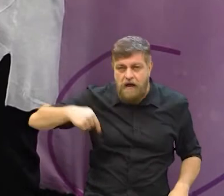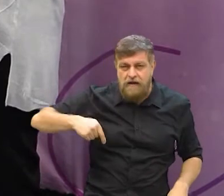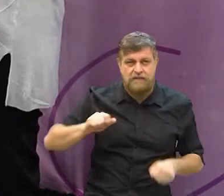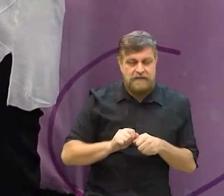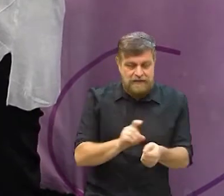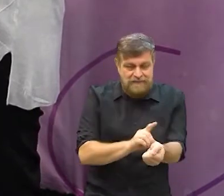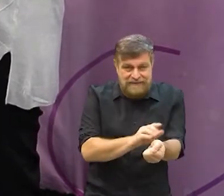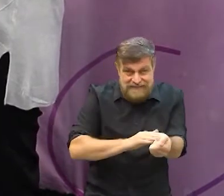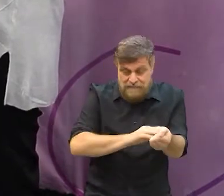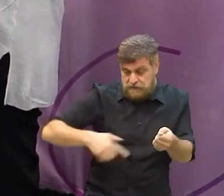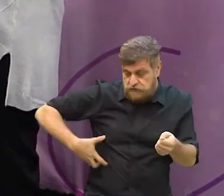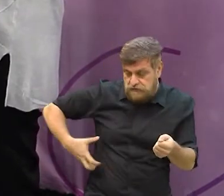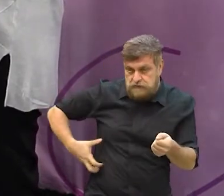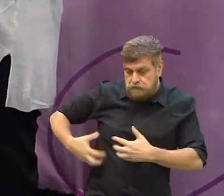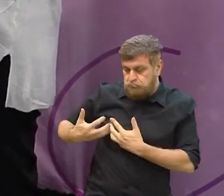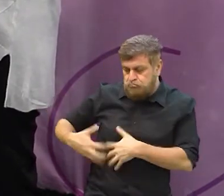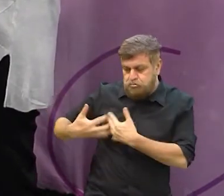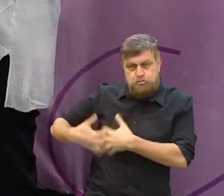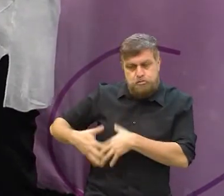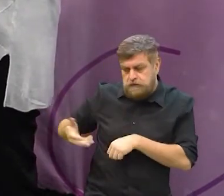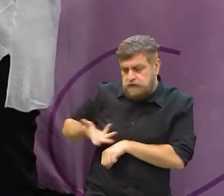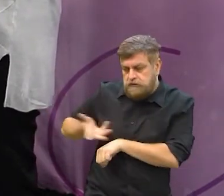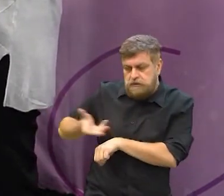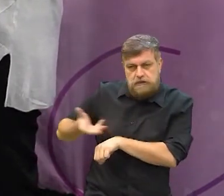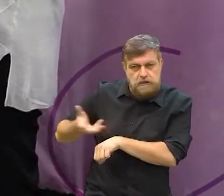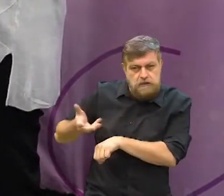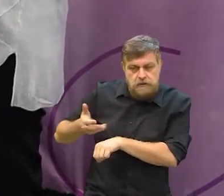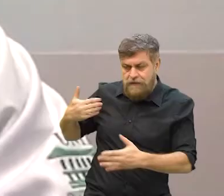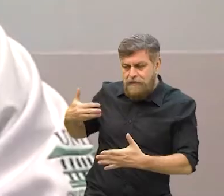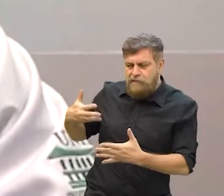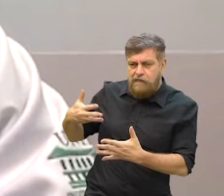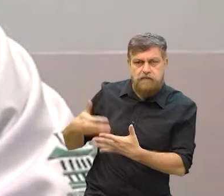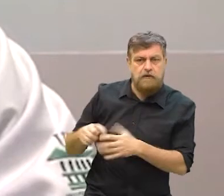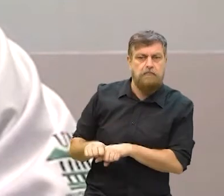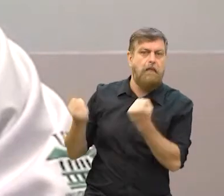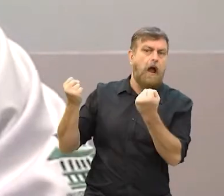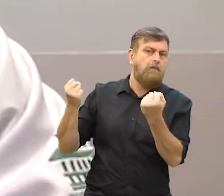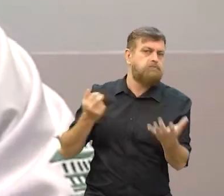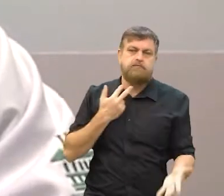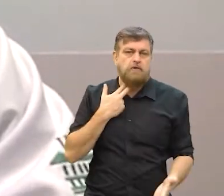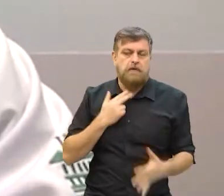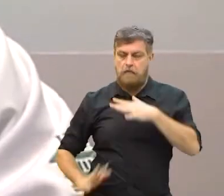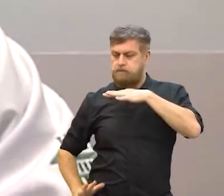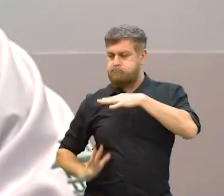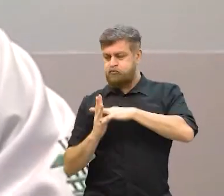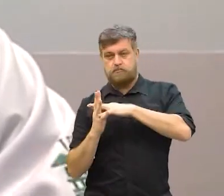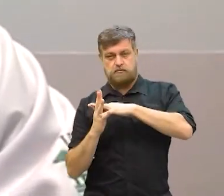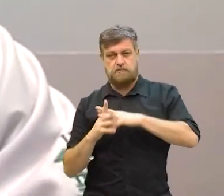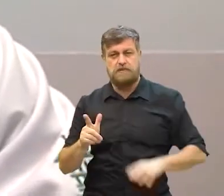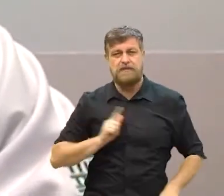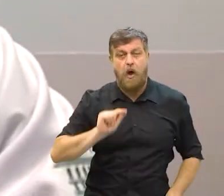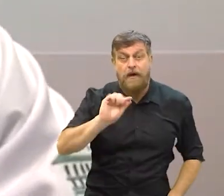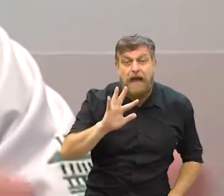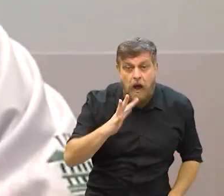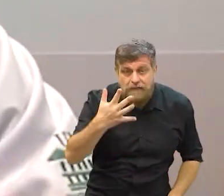diabetes faz ele trabalhar mais. Se ele começa a trabalhar mais, chega uma hora que ele dá pane? Sim, ele começa a trabalhar mais,